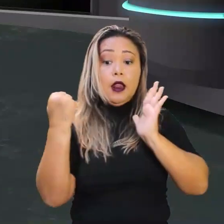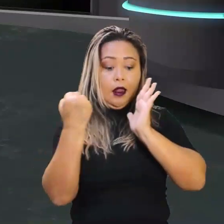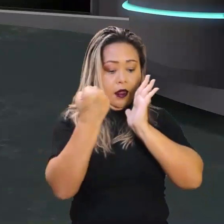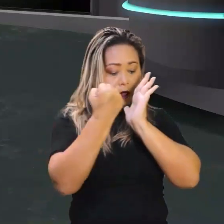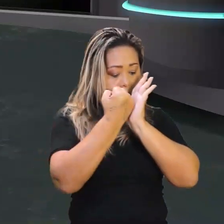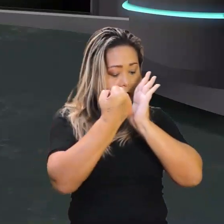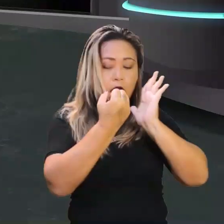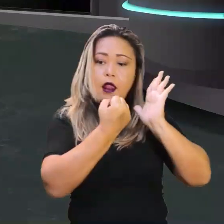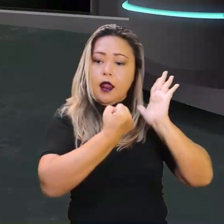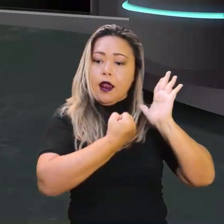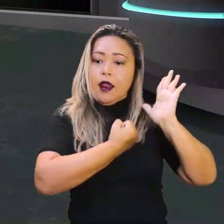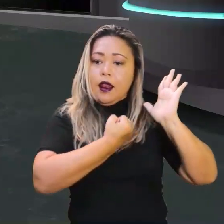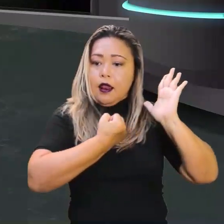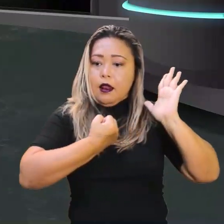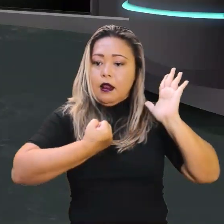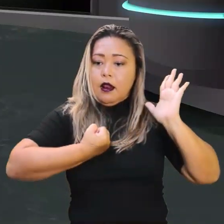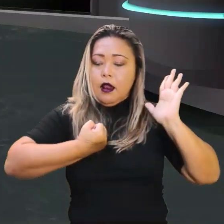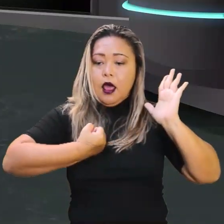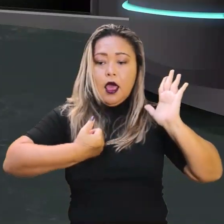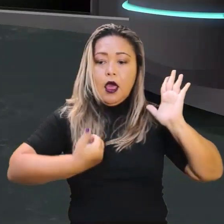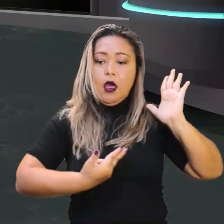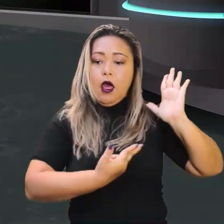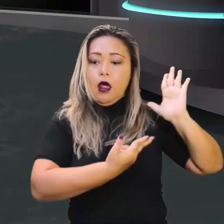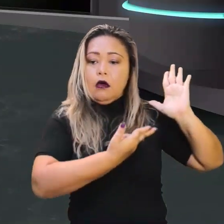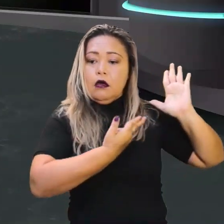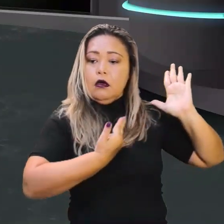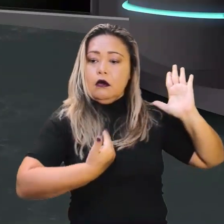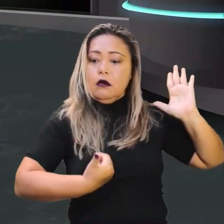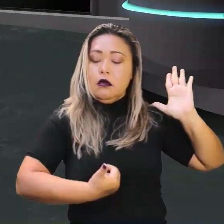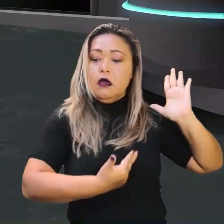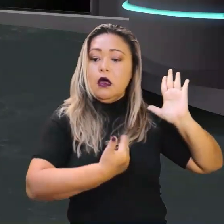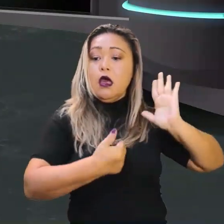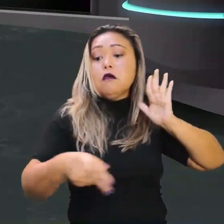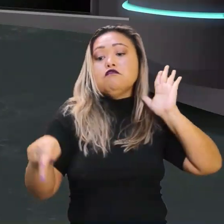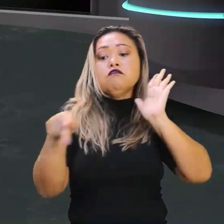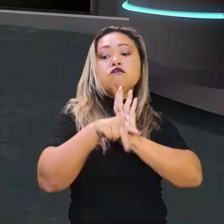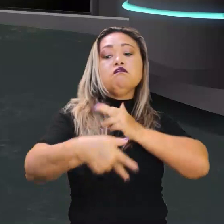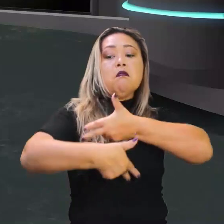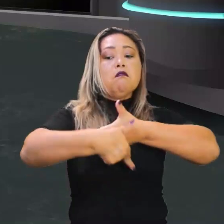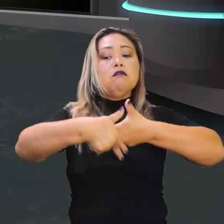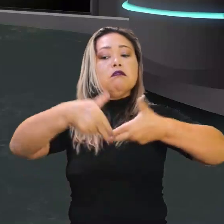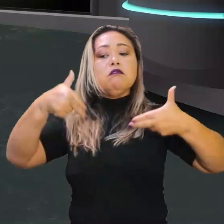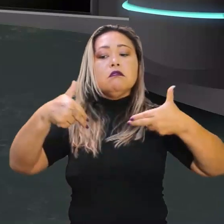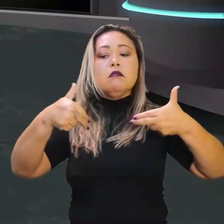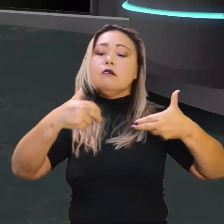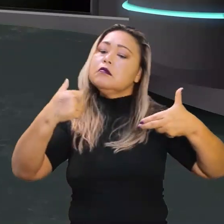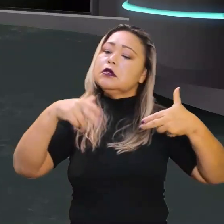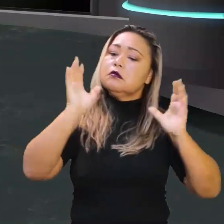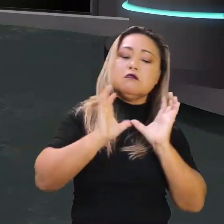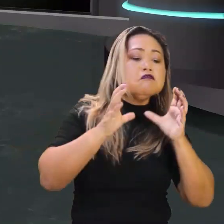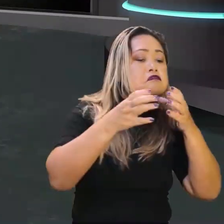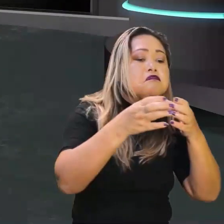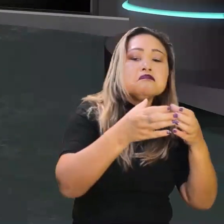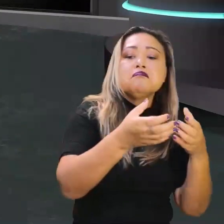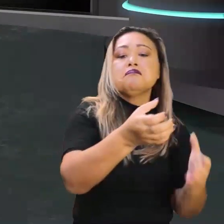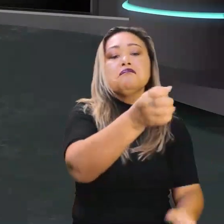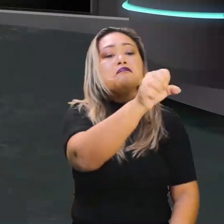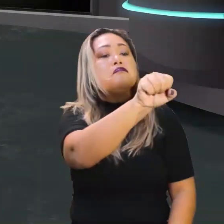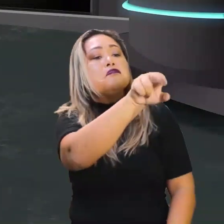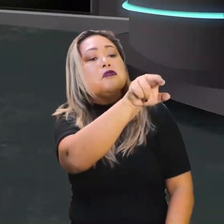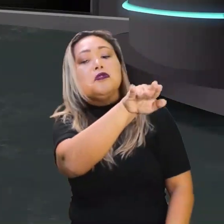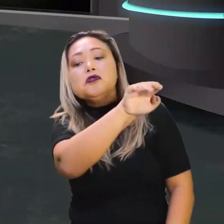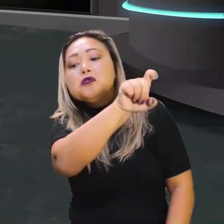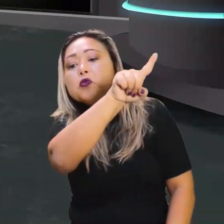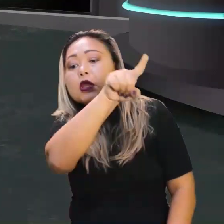símbolos, aqueles desenhos que fazem parte da sua etnia, que dizem qual é a etnia, se ele é surié,